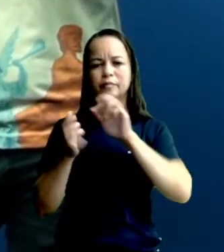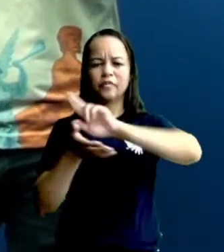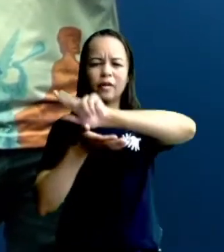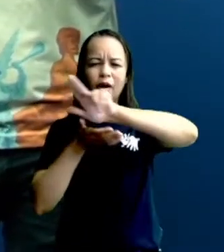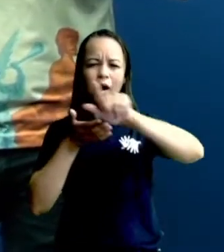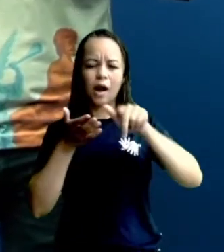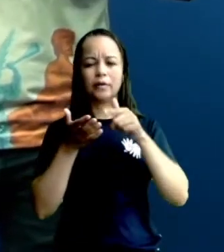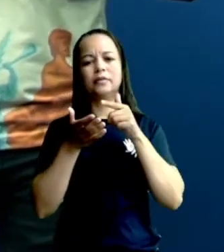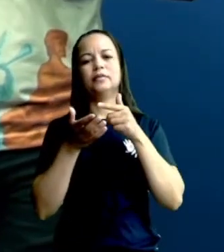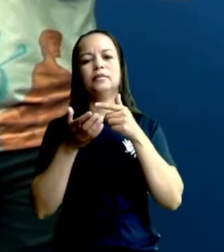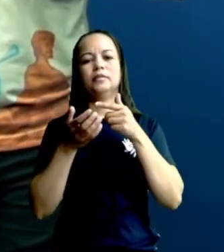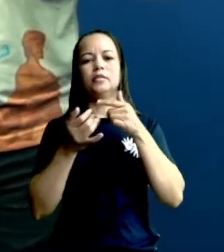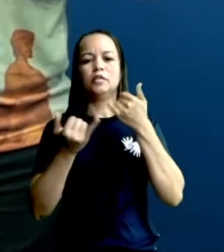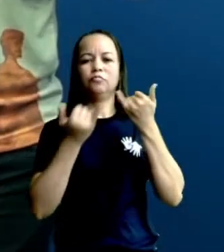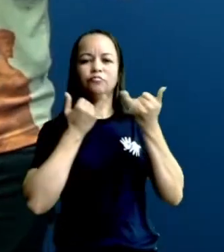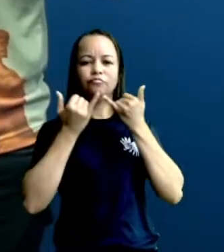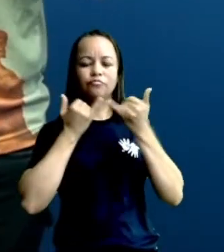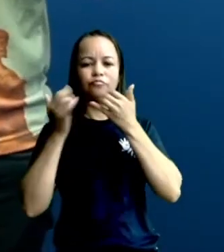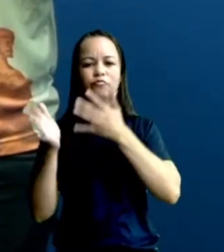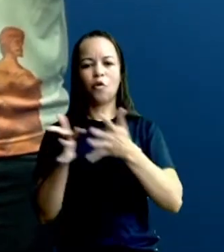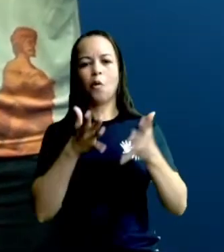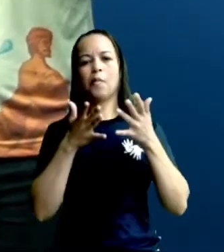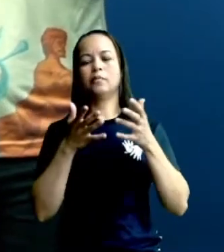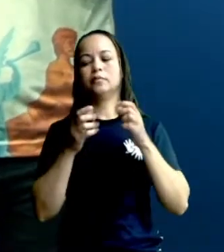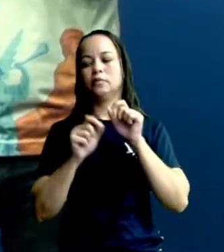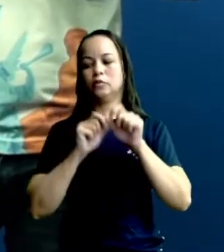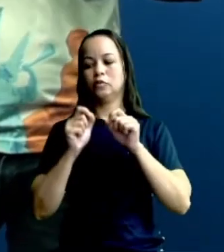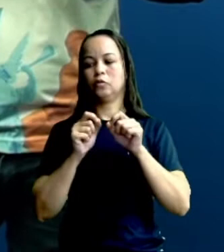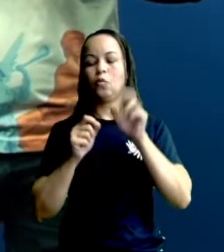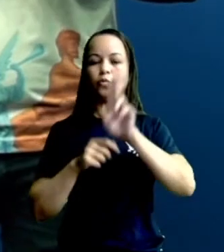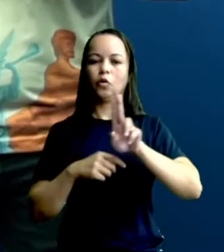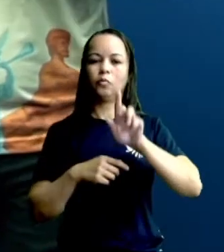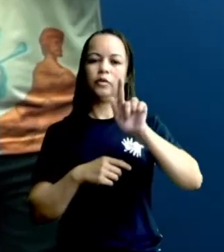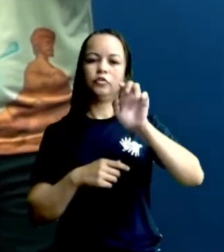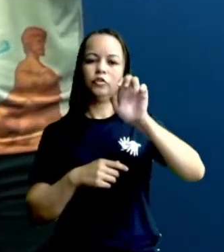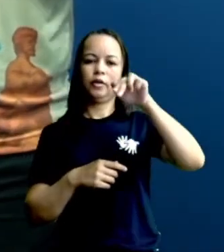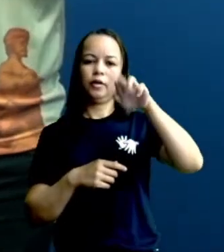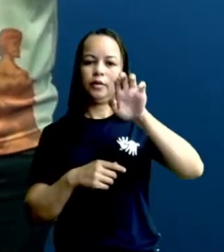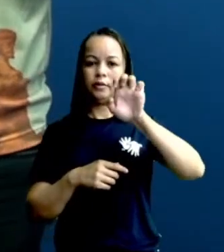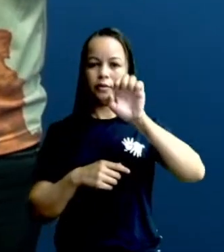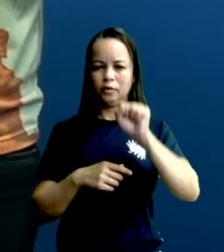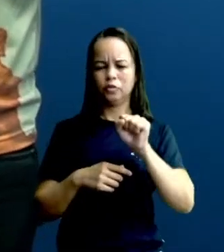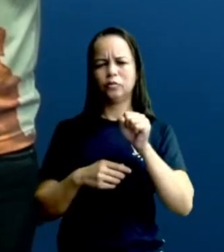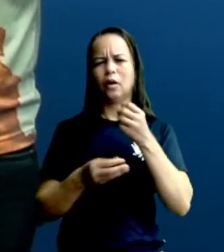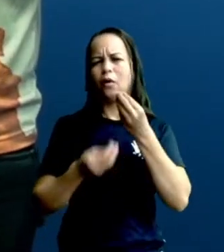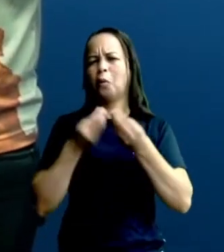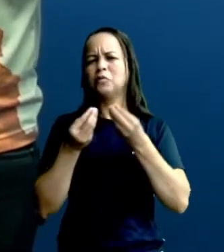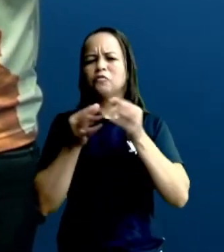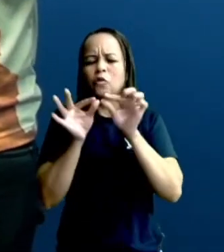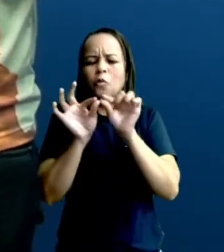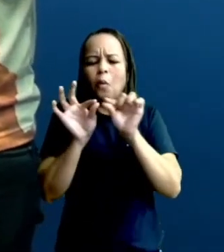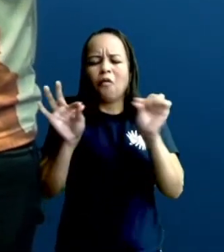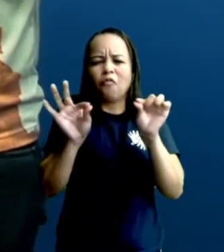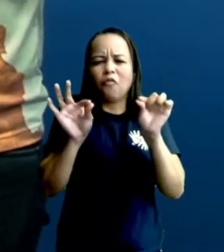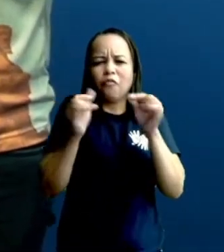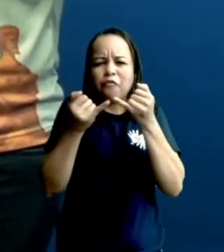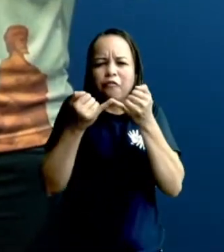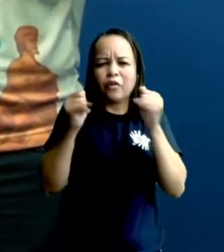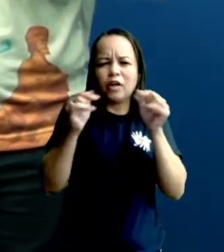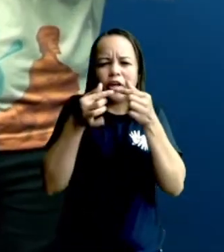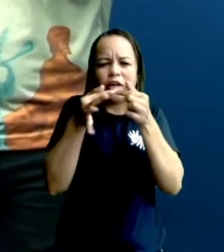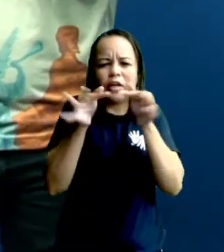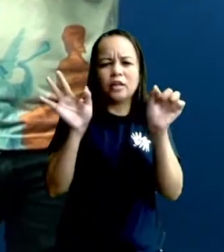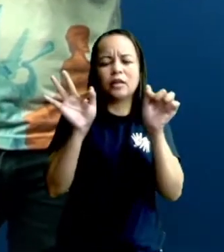milhares de informações chamadas de genes, e que são como se fosse uma fita, e essa fita é chamada